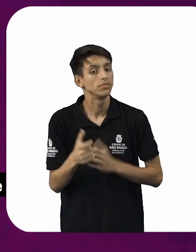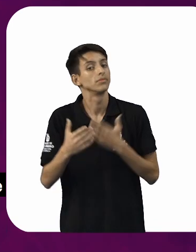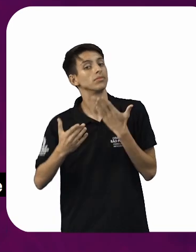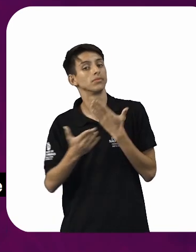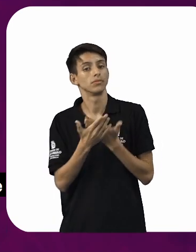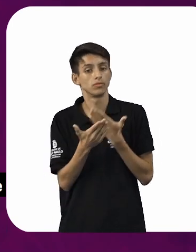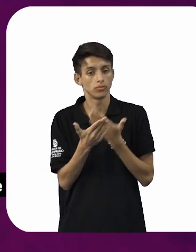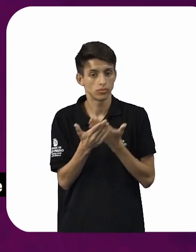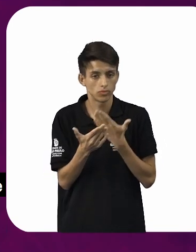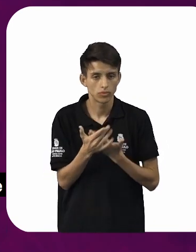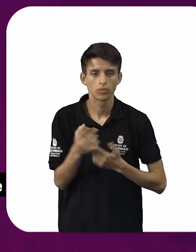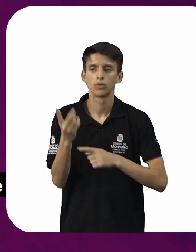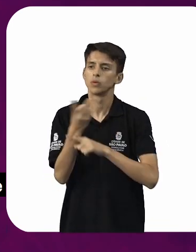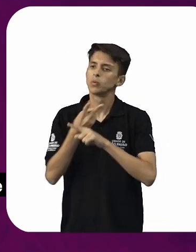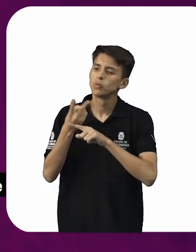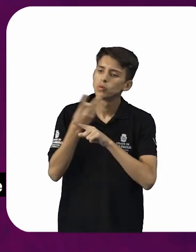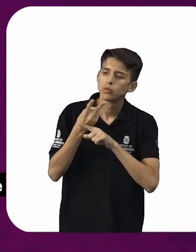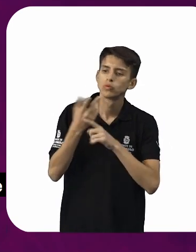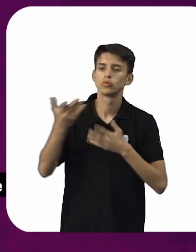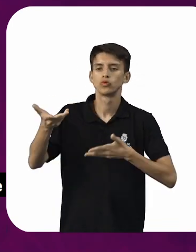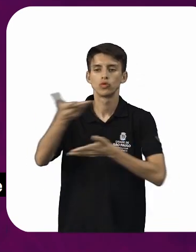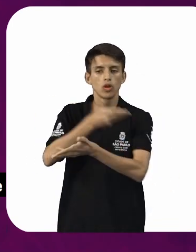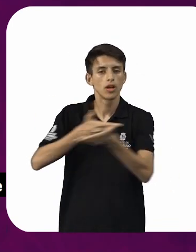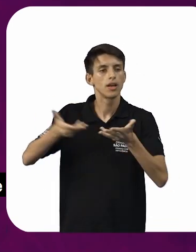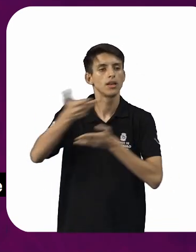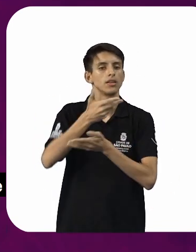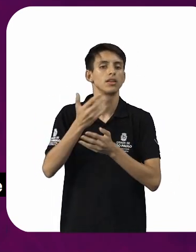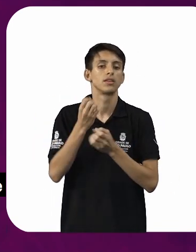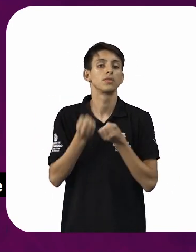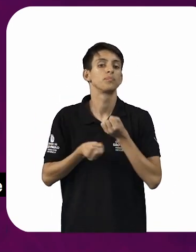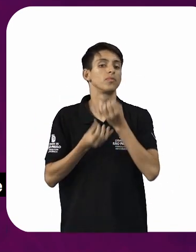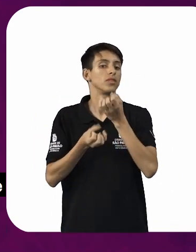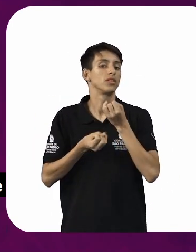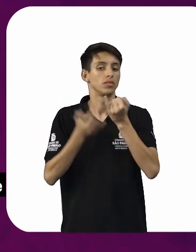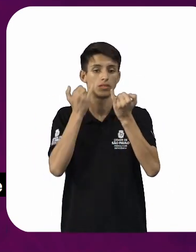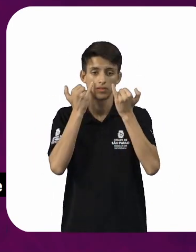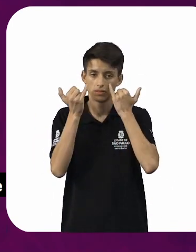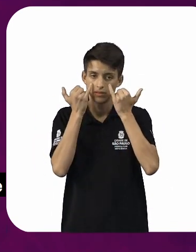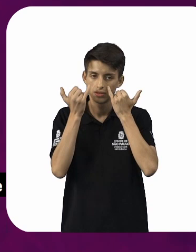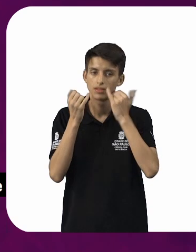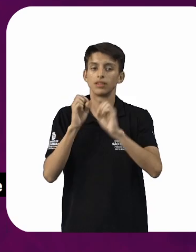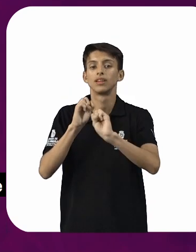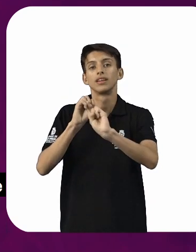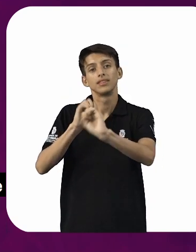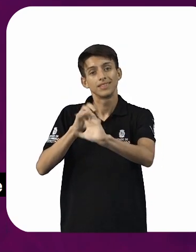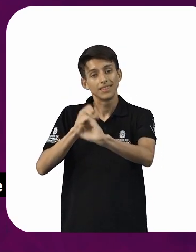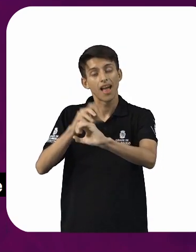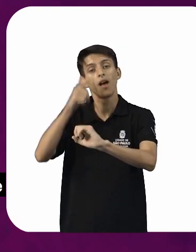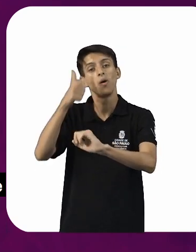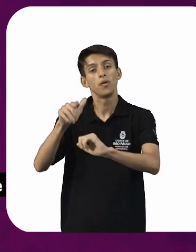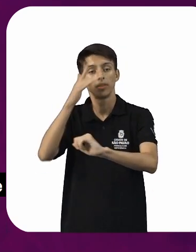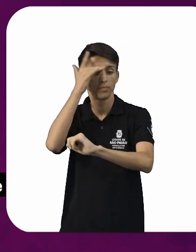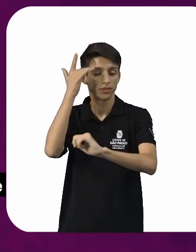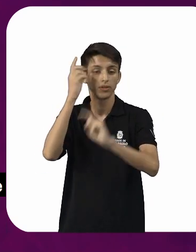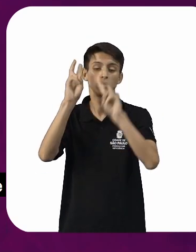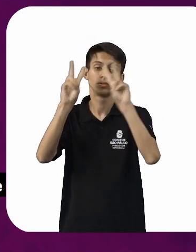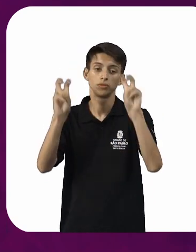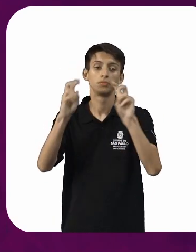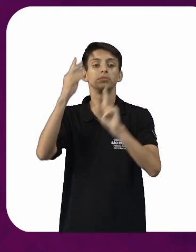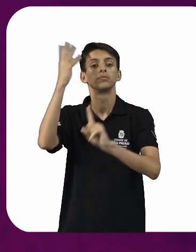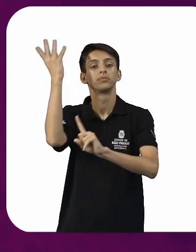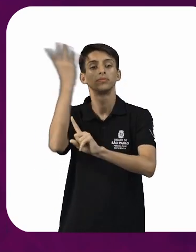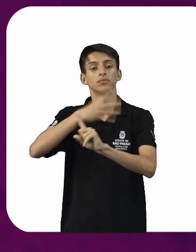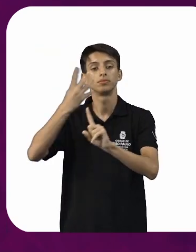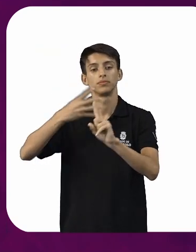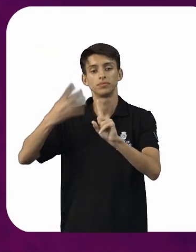interesso, estudo, eu busco trocar informações e, especialmente, educar outras pessoas sobre